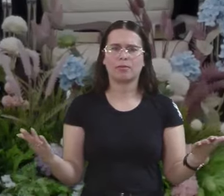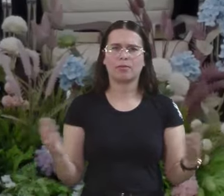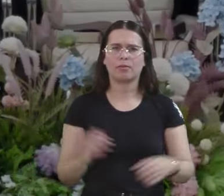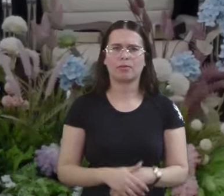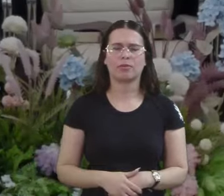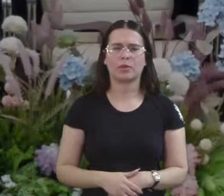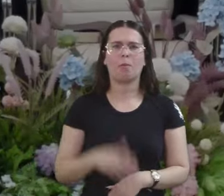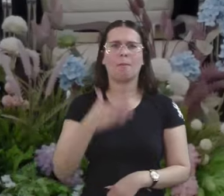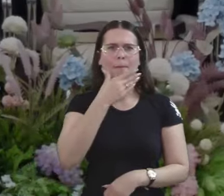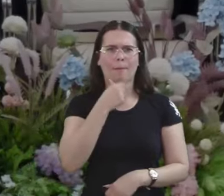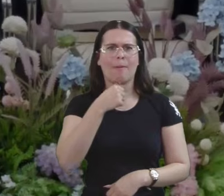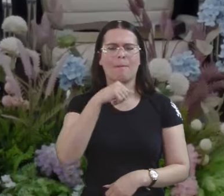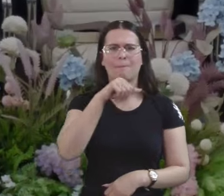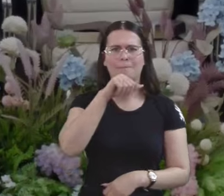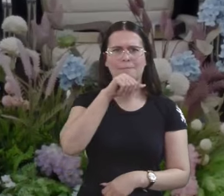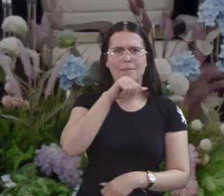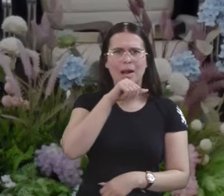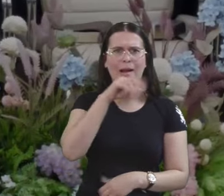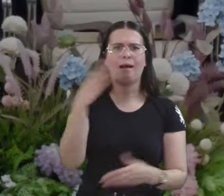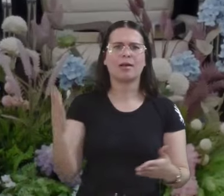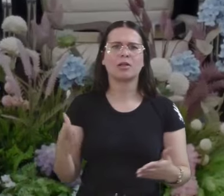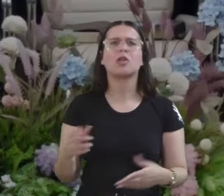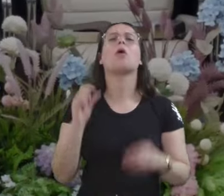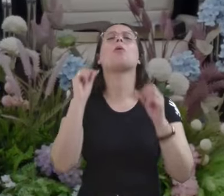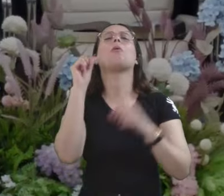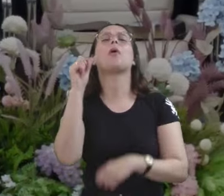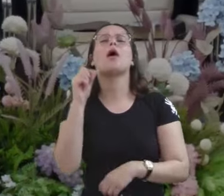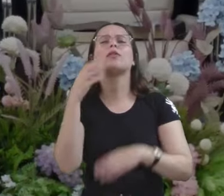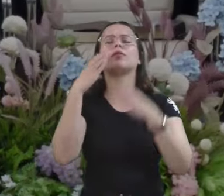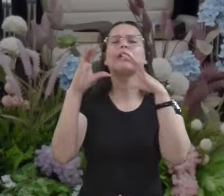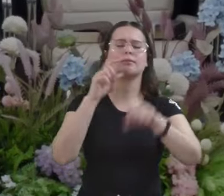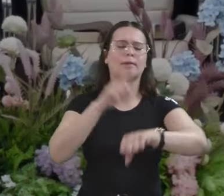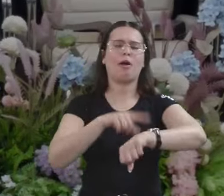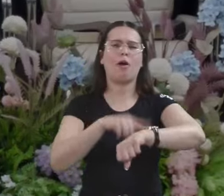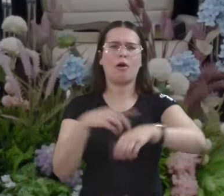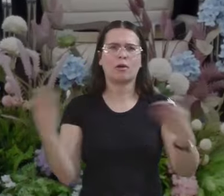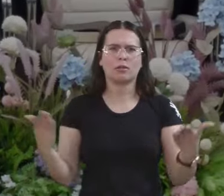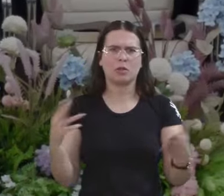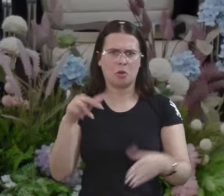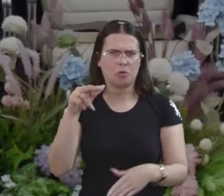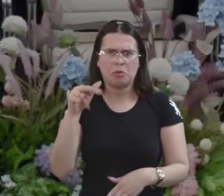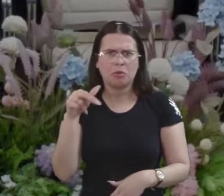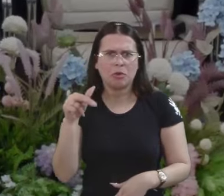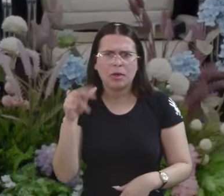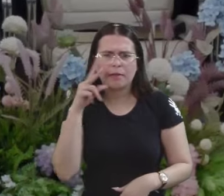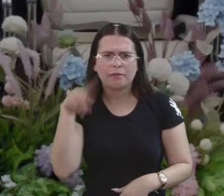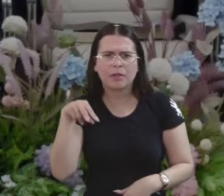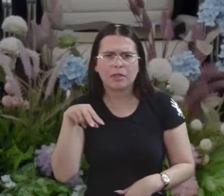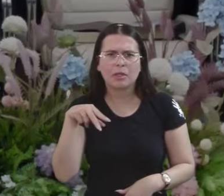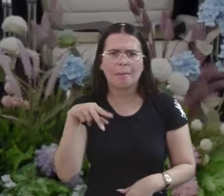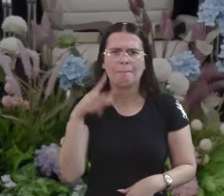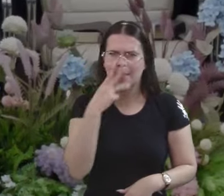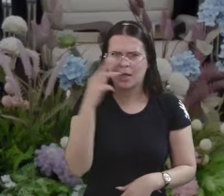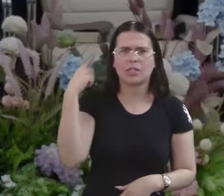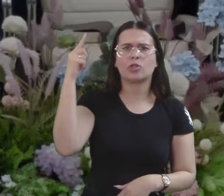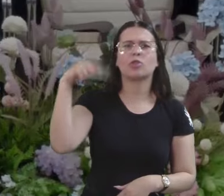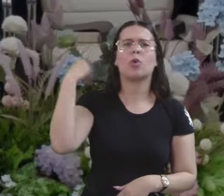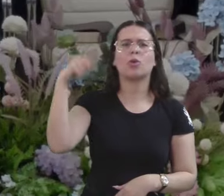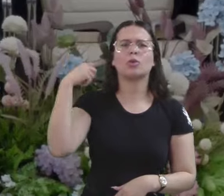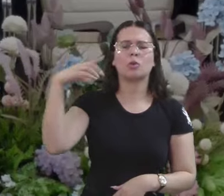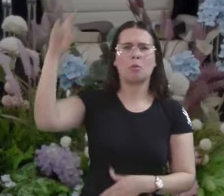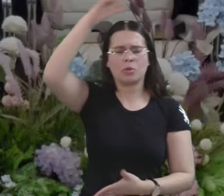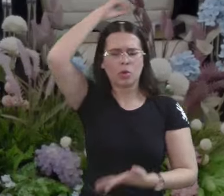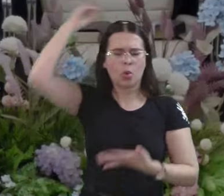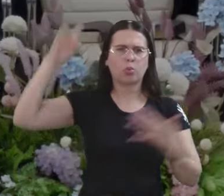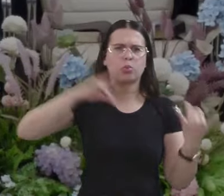o pai da cantora, vai sair minha hora ou não vai? Eu nunca vi. Quem é doido de falar alguma coisa num movimento desse que o Espírito